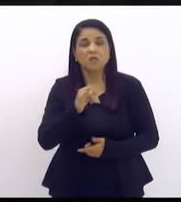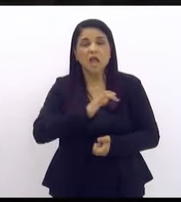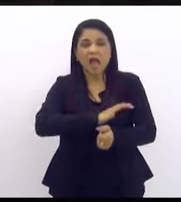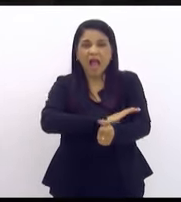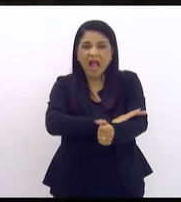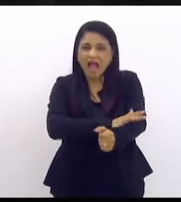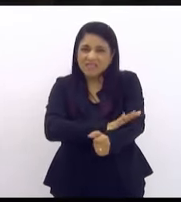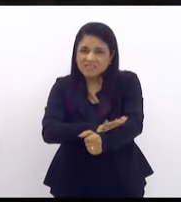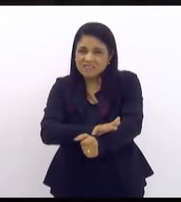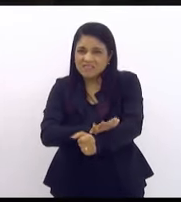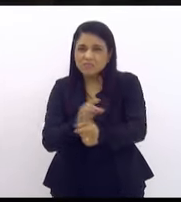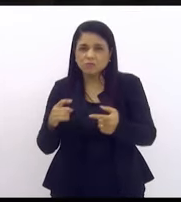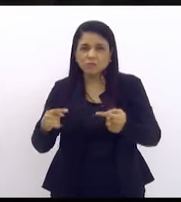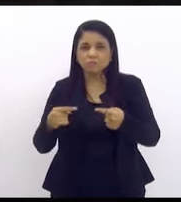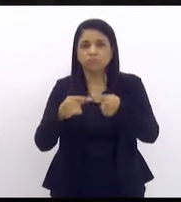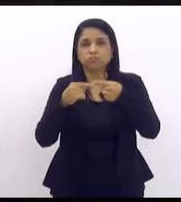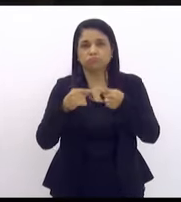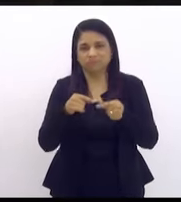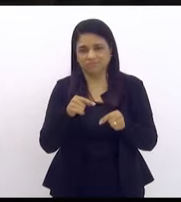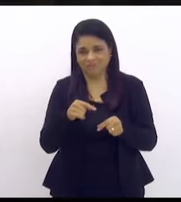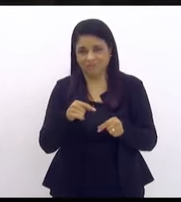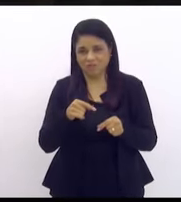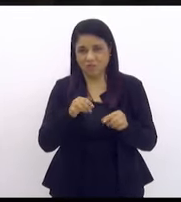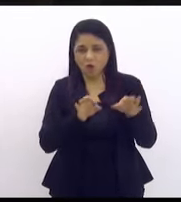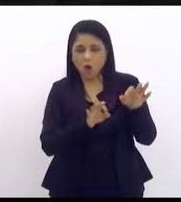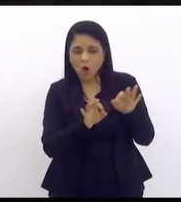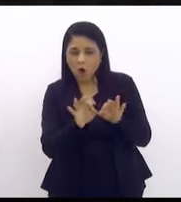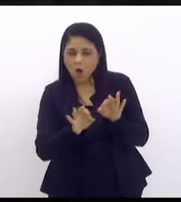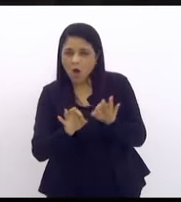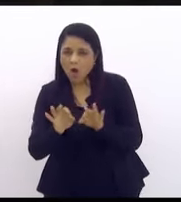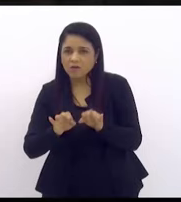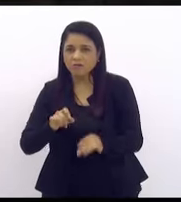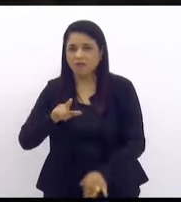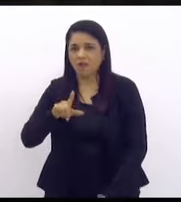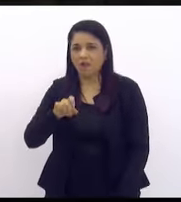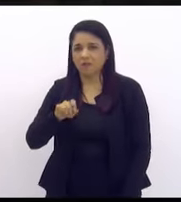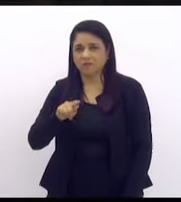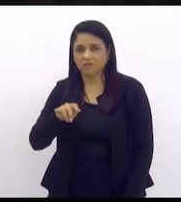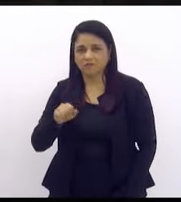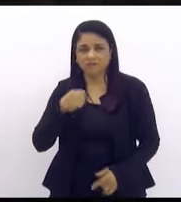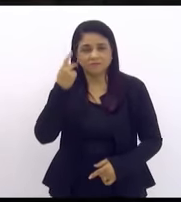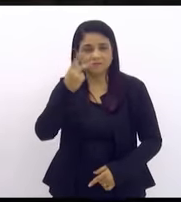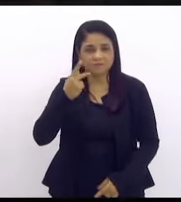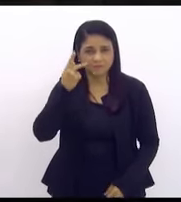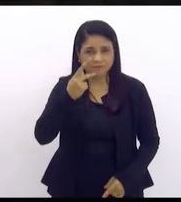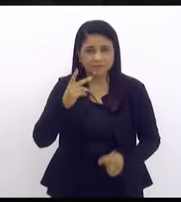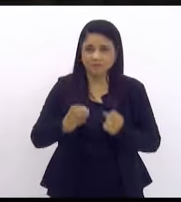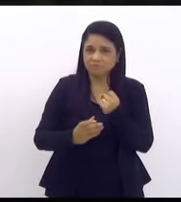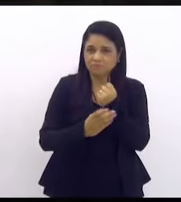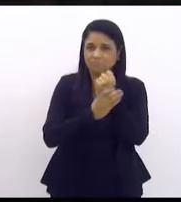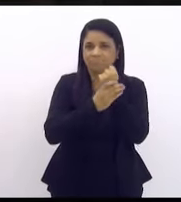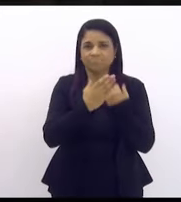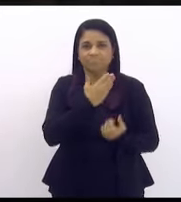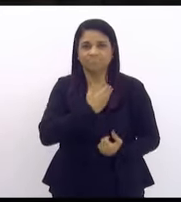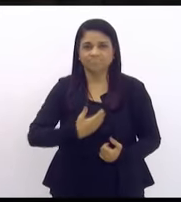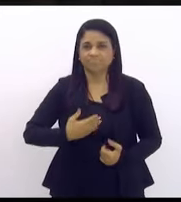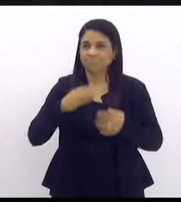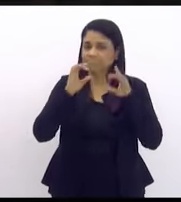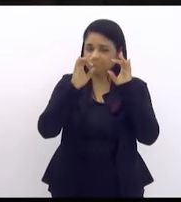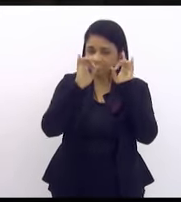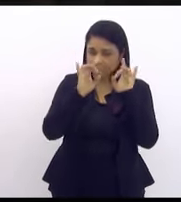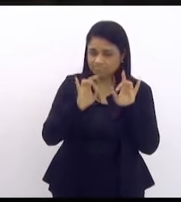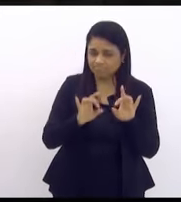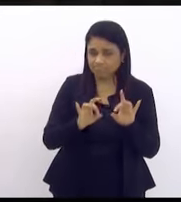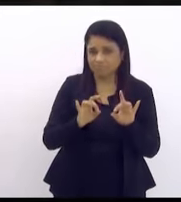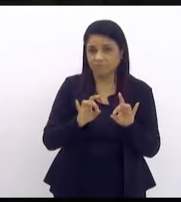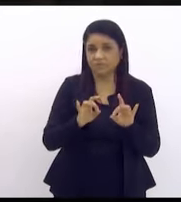racismo. O racismo que organiza a lógica da política de segurança pública em especial.